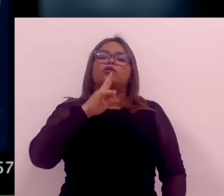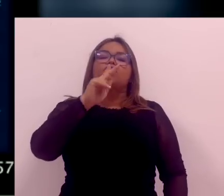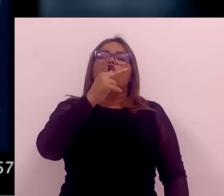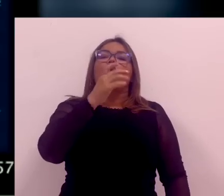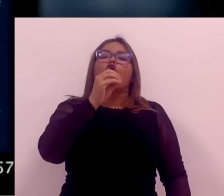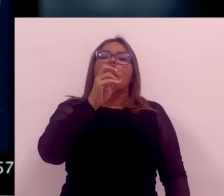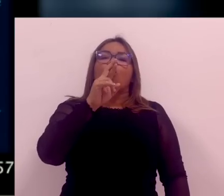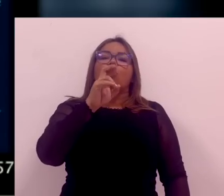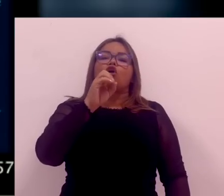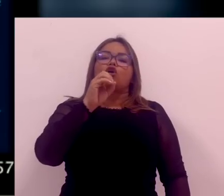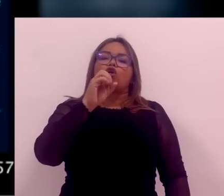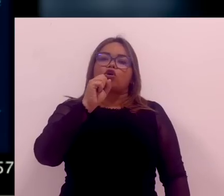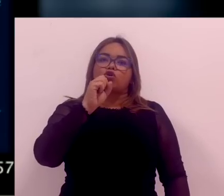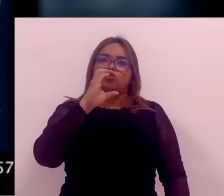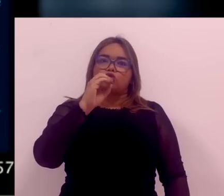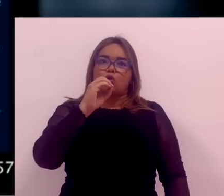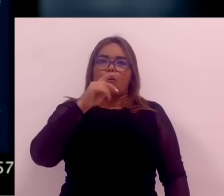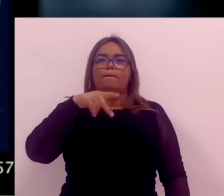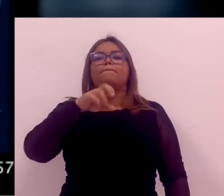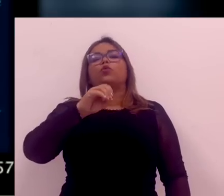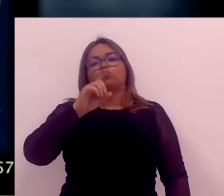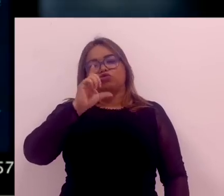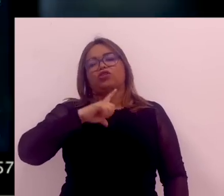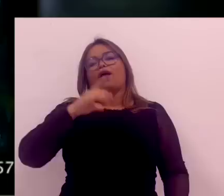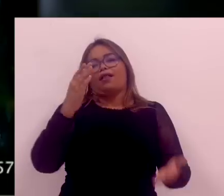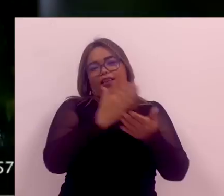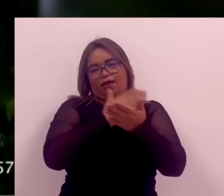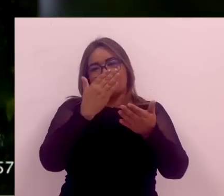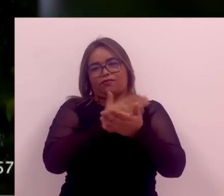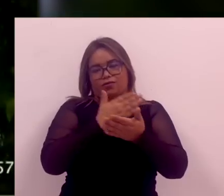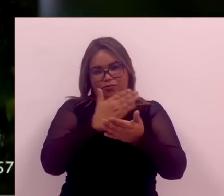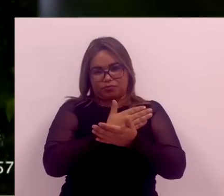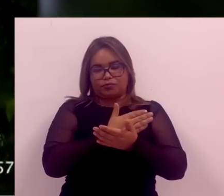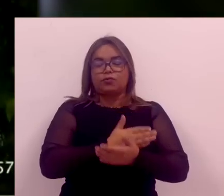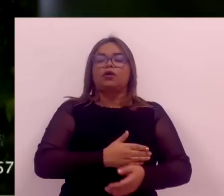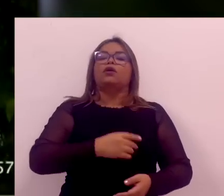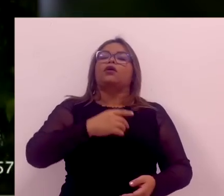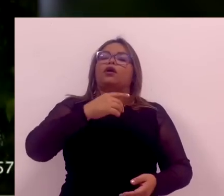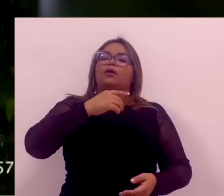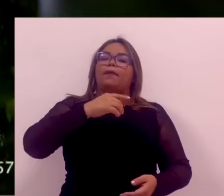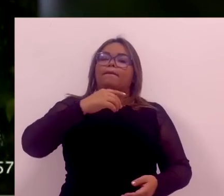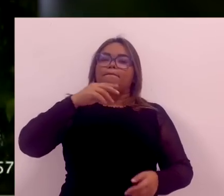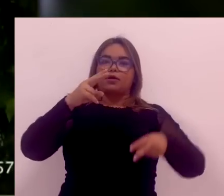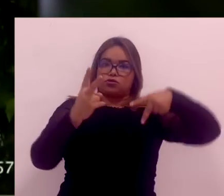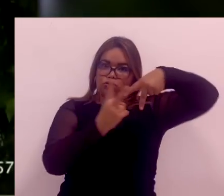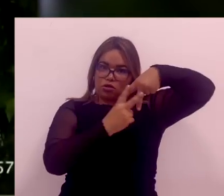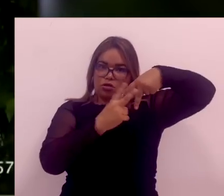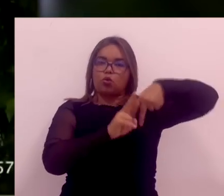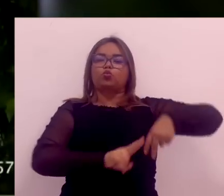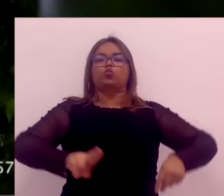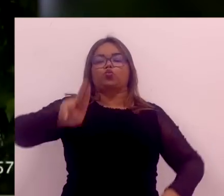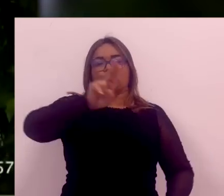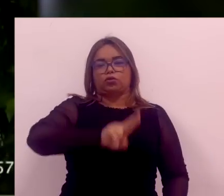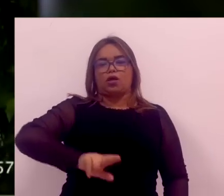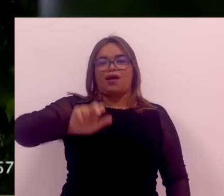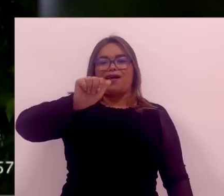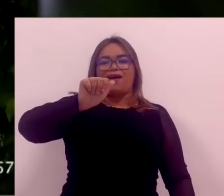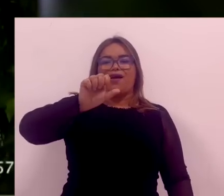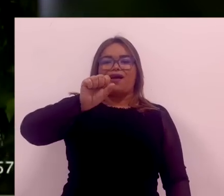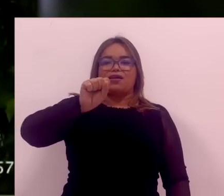oculta. Esta ciência foi conhecida na antiguidade como a arte da adivinhação, enciclopédia da maçonaria.